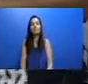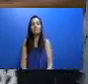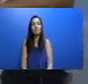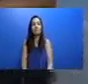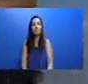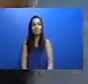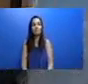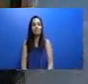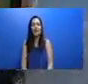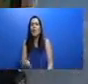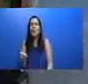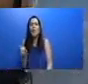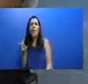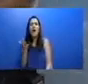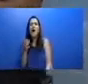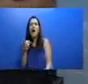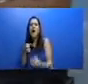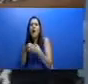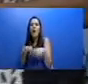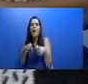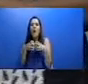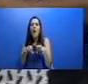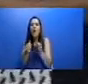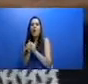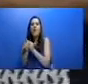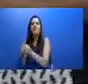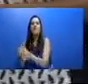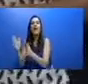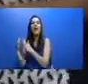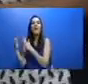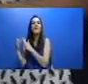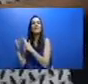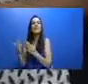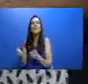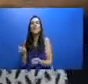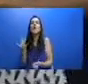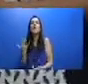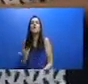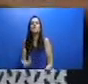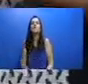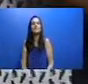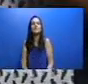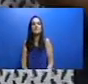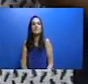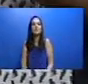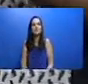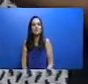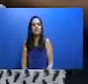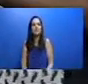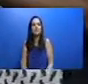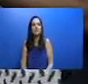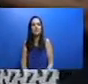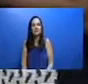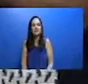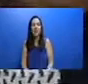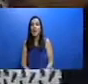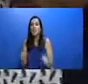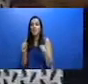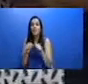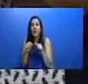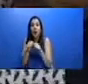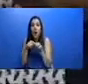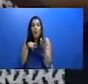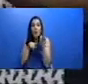ovos. Quantos ovos eles levaram para casa? Esse quantos ovos eles levaram faz uma pergunta do total, se eu